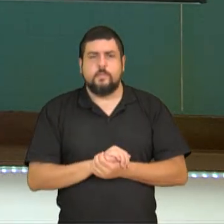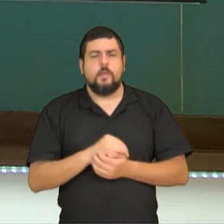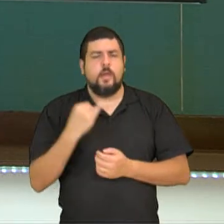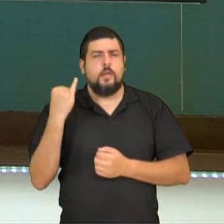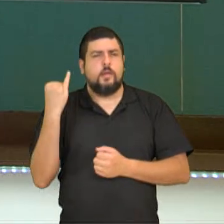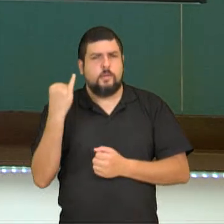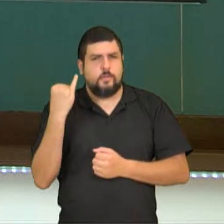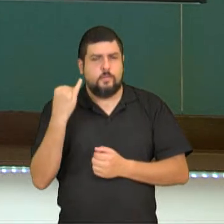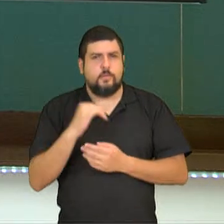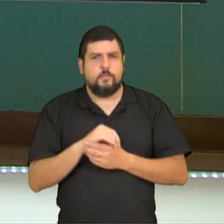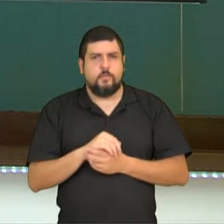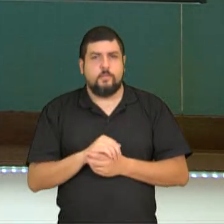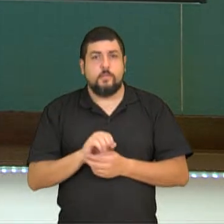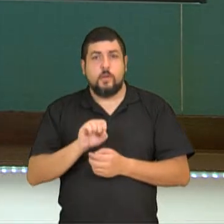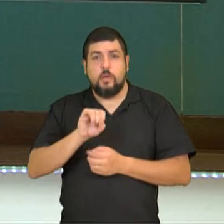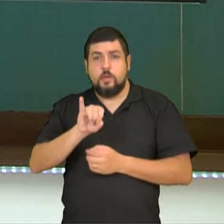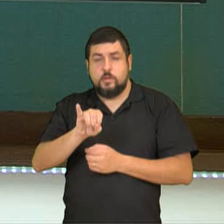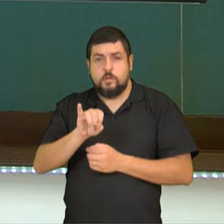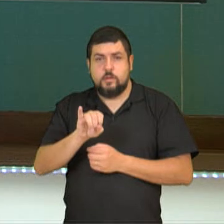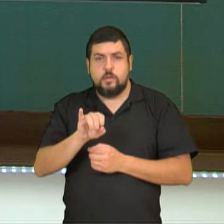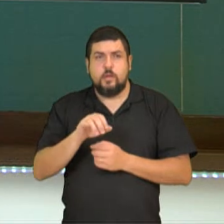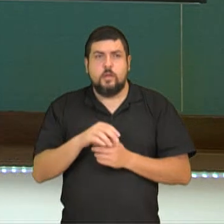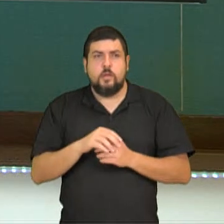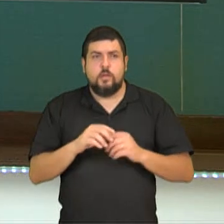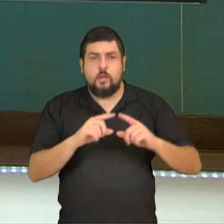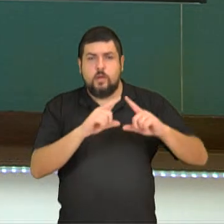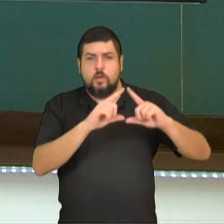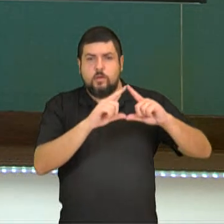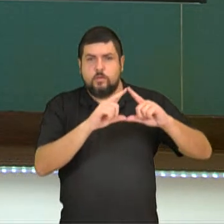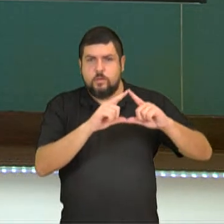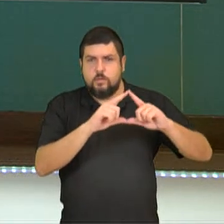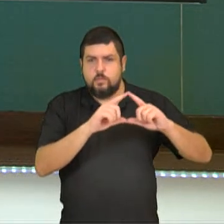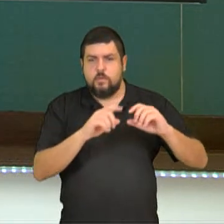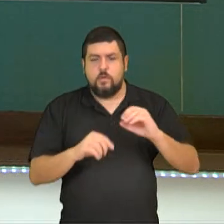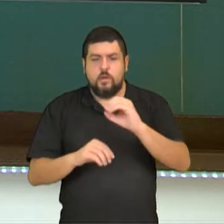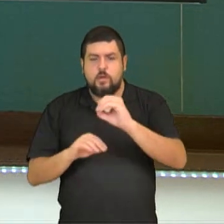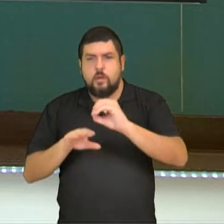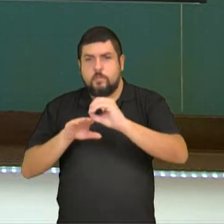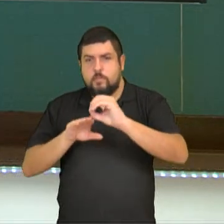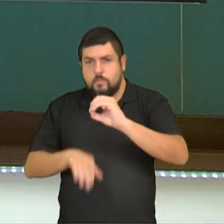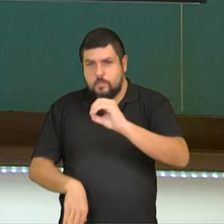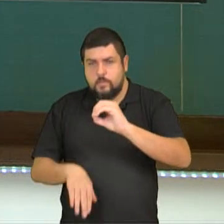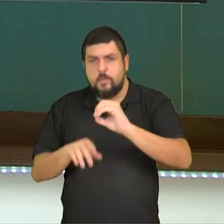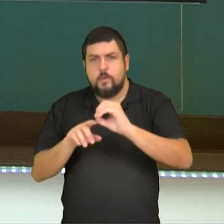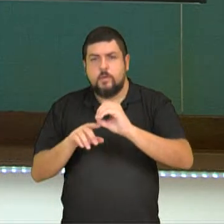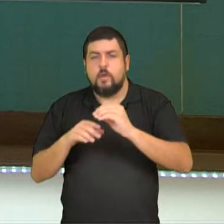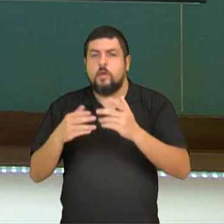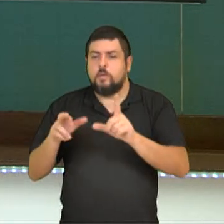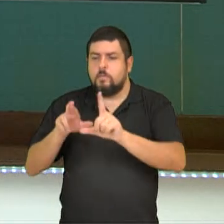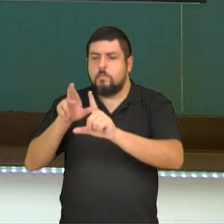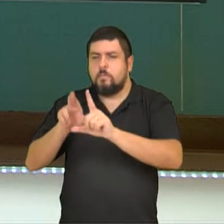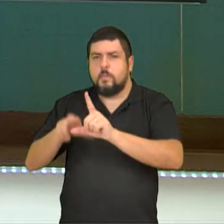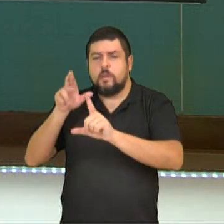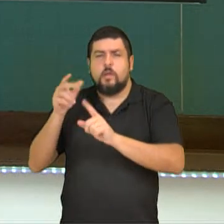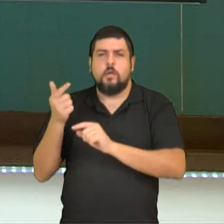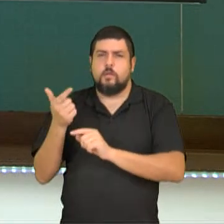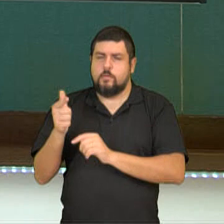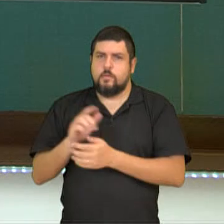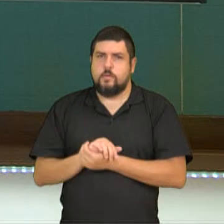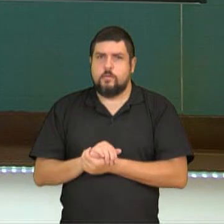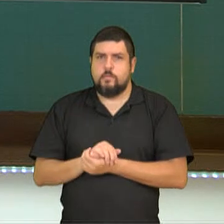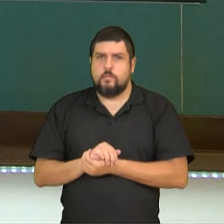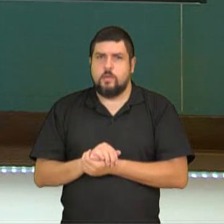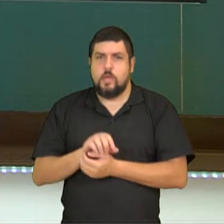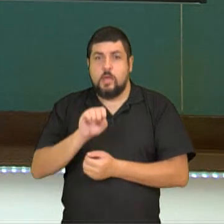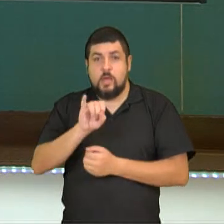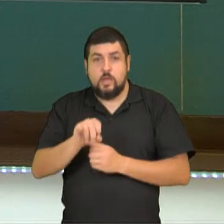importante. Então, quando o delta, né, quando o delta for menor que zero, não vai ter raízes nos reais, tá? Quando o